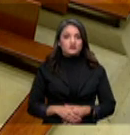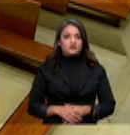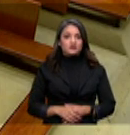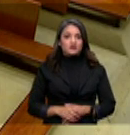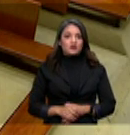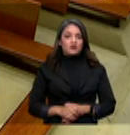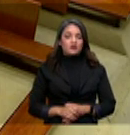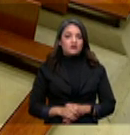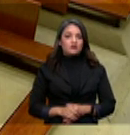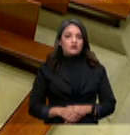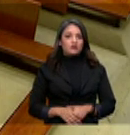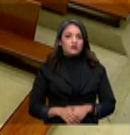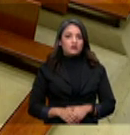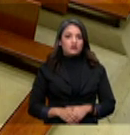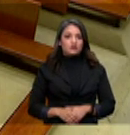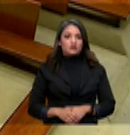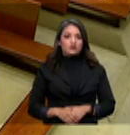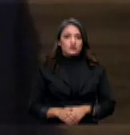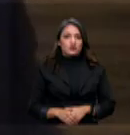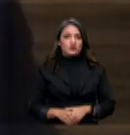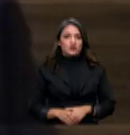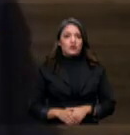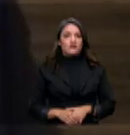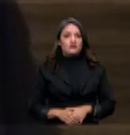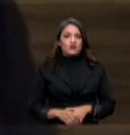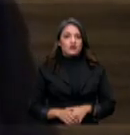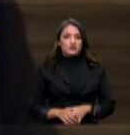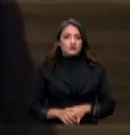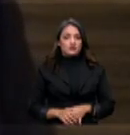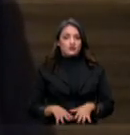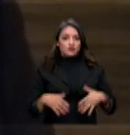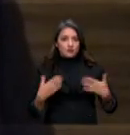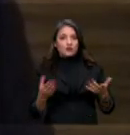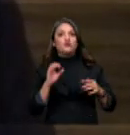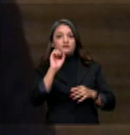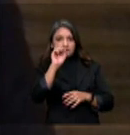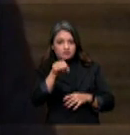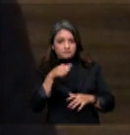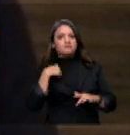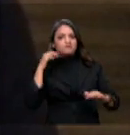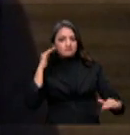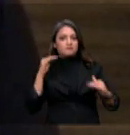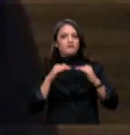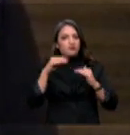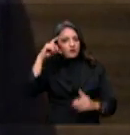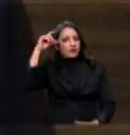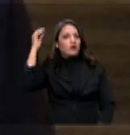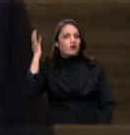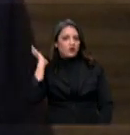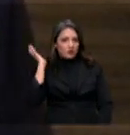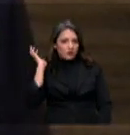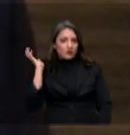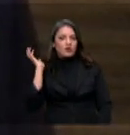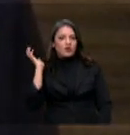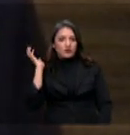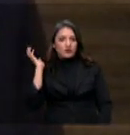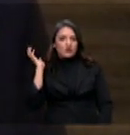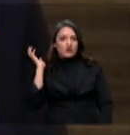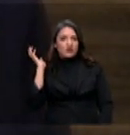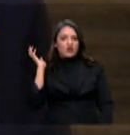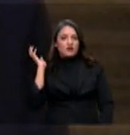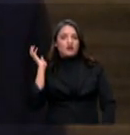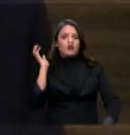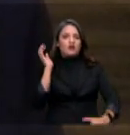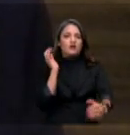Não é isso? Superada a preliminar, a minha posição, o meu dispositivo, digamos